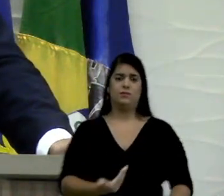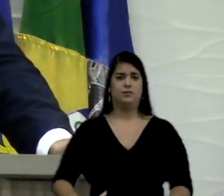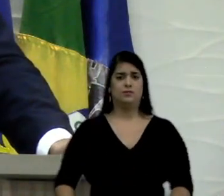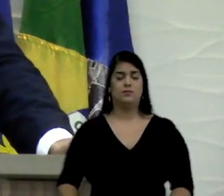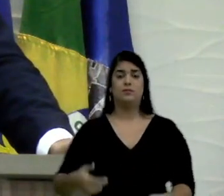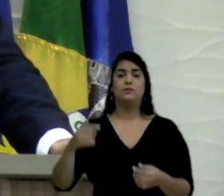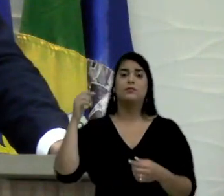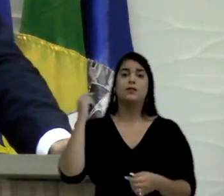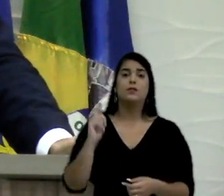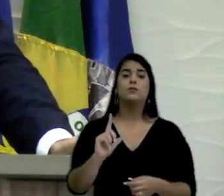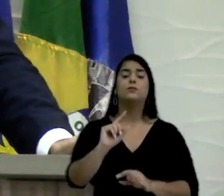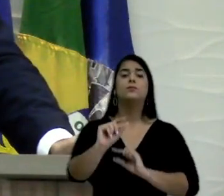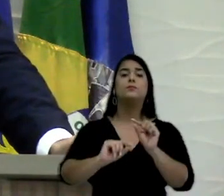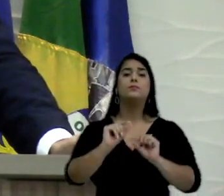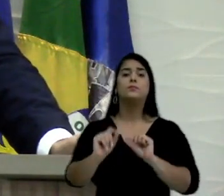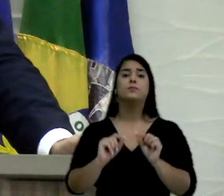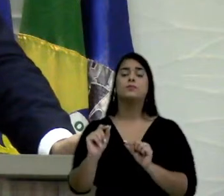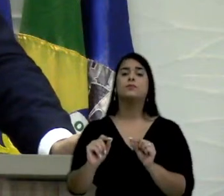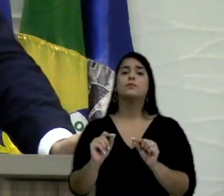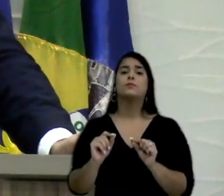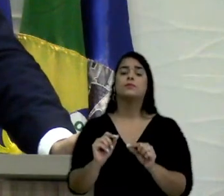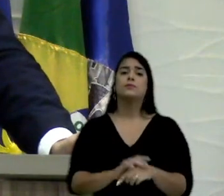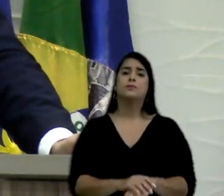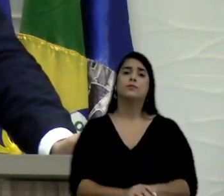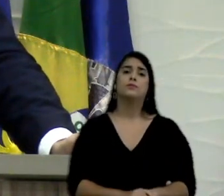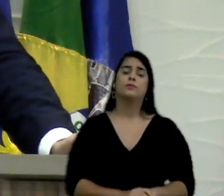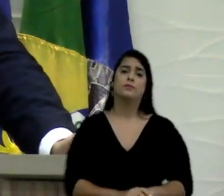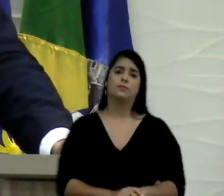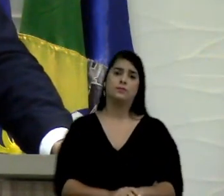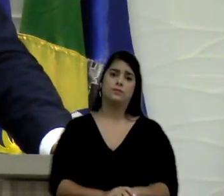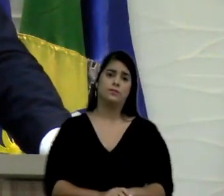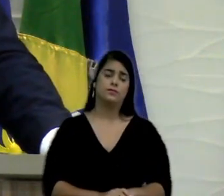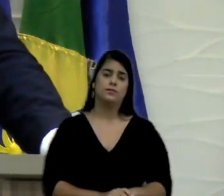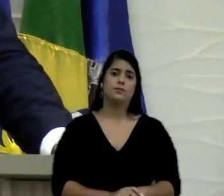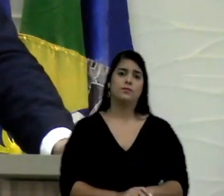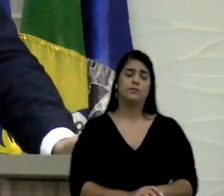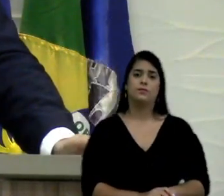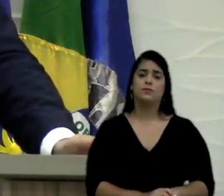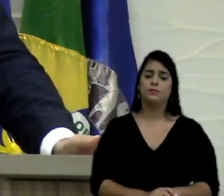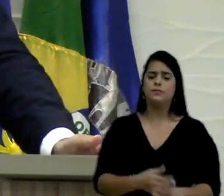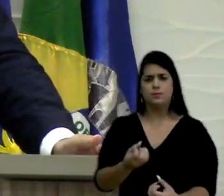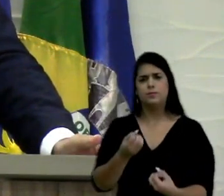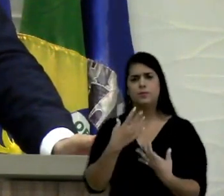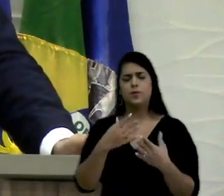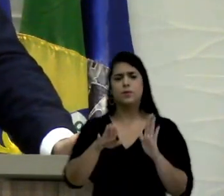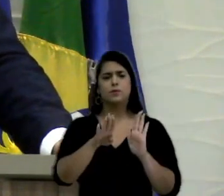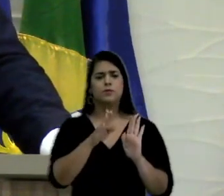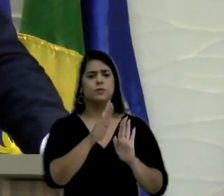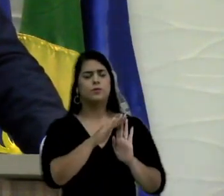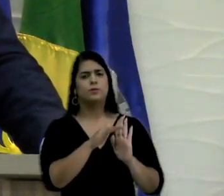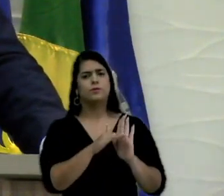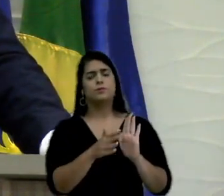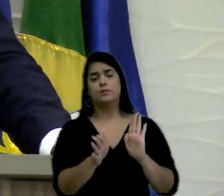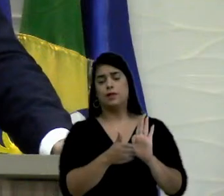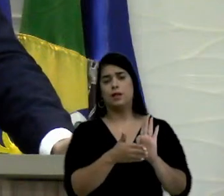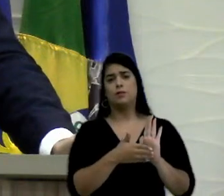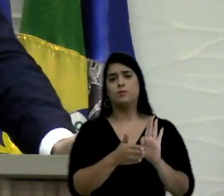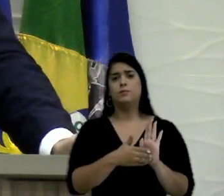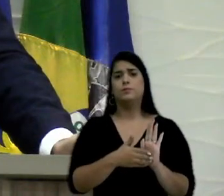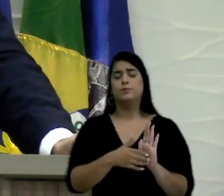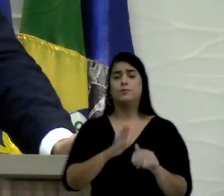conseguiu né E tá conseguindo lograr alguns os nessa pauta que a gente precisa de fato dar